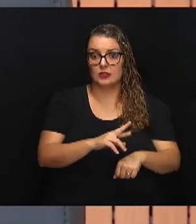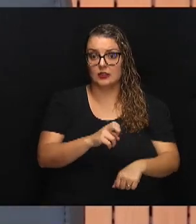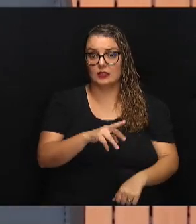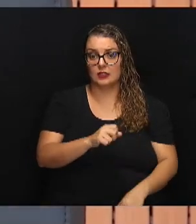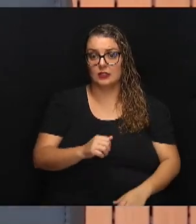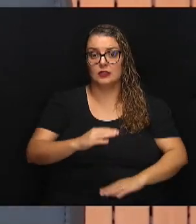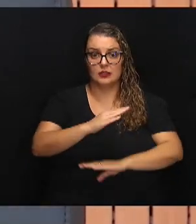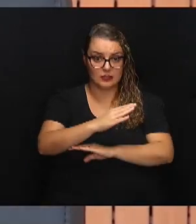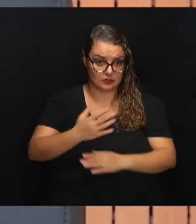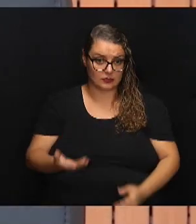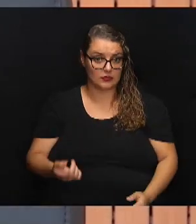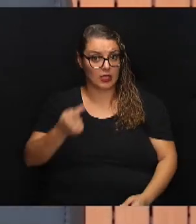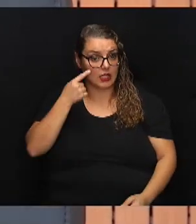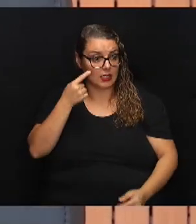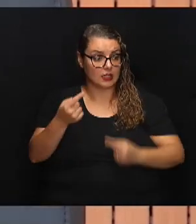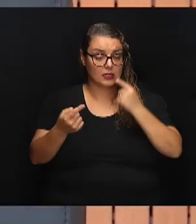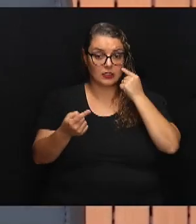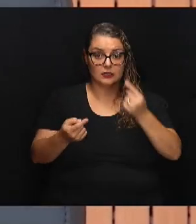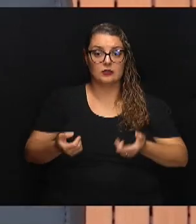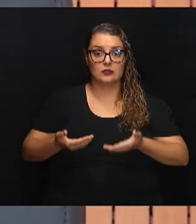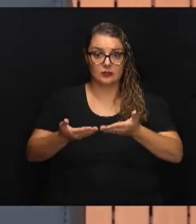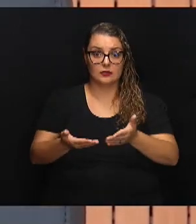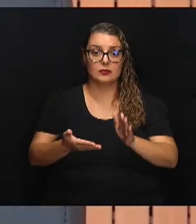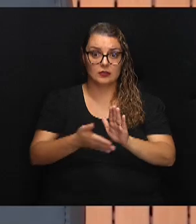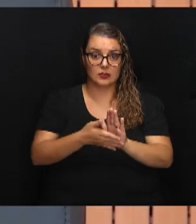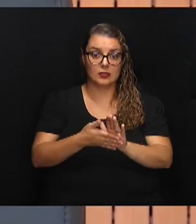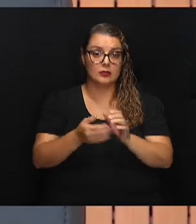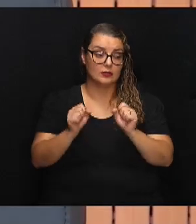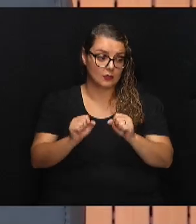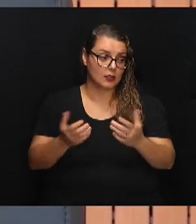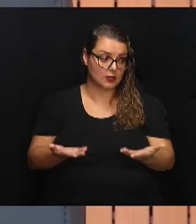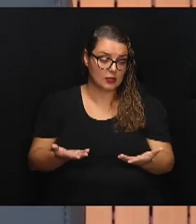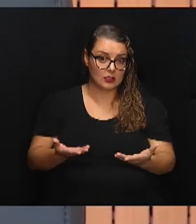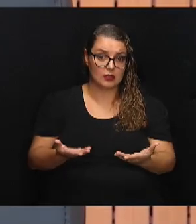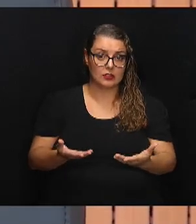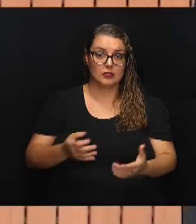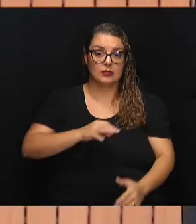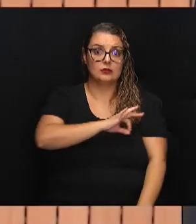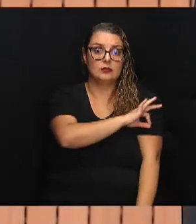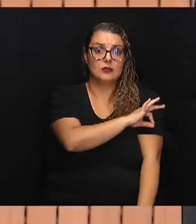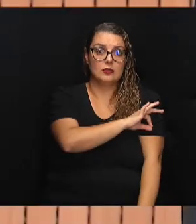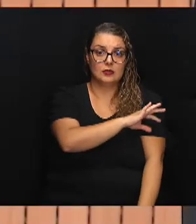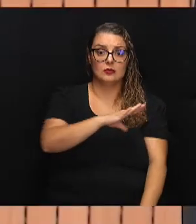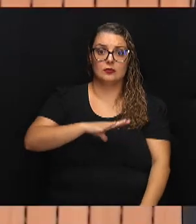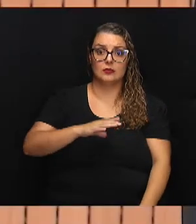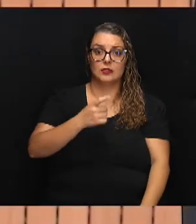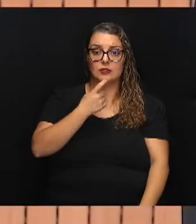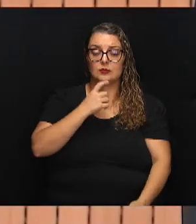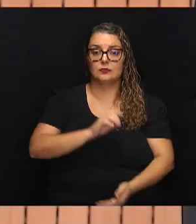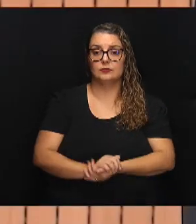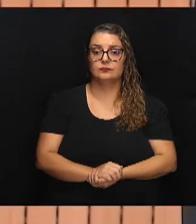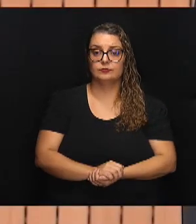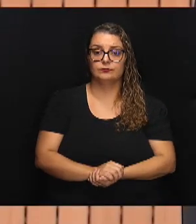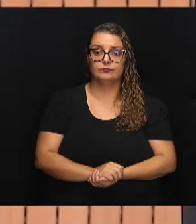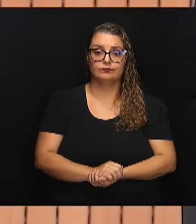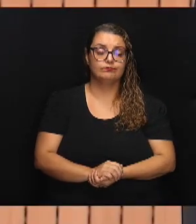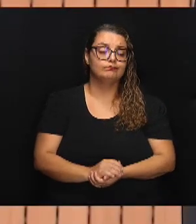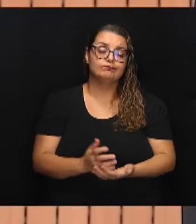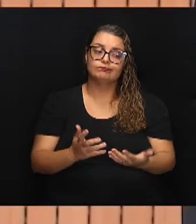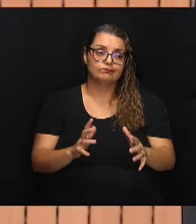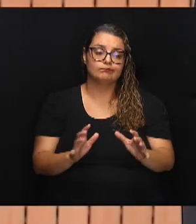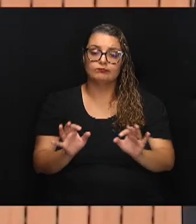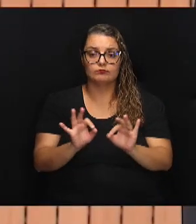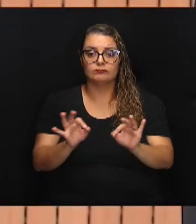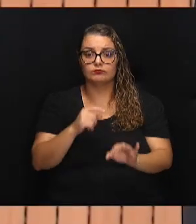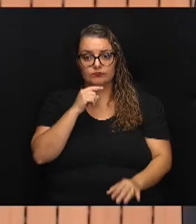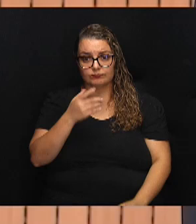Câmara, ideias que a gente pode propor para a Prefeitura de Campinas. Não é algo que a gente deseja para ninguém, mas é